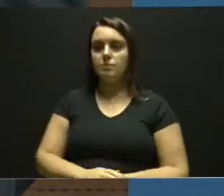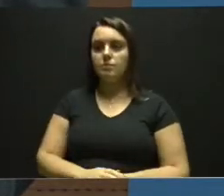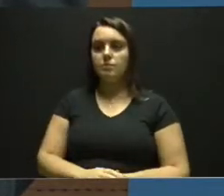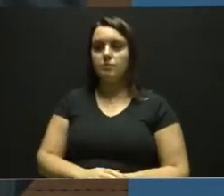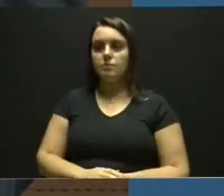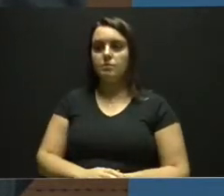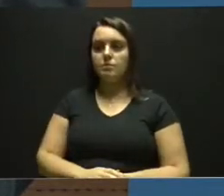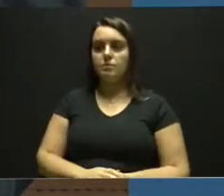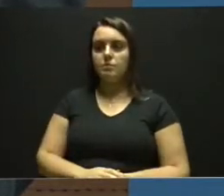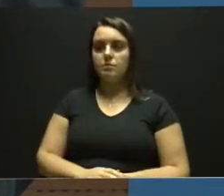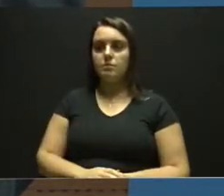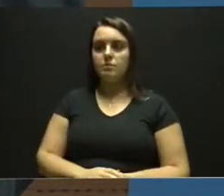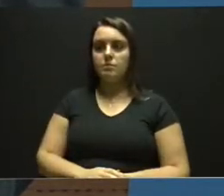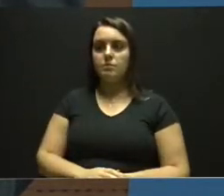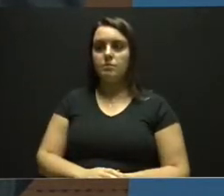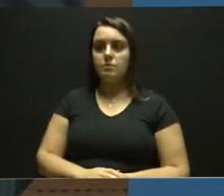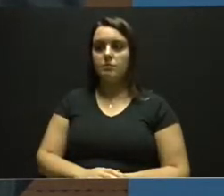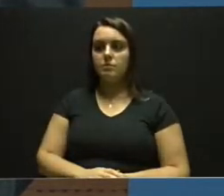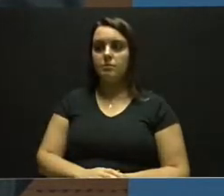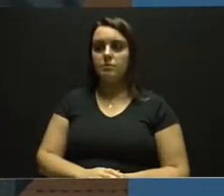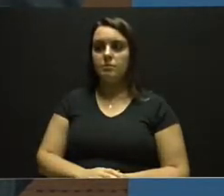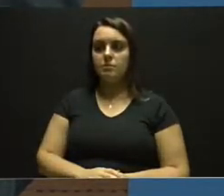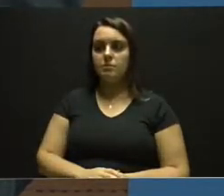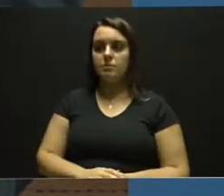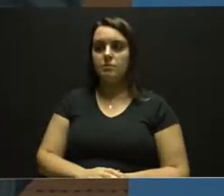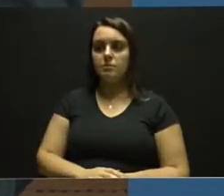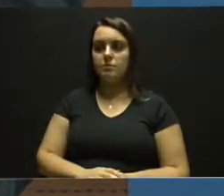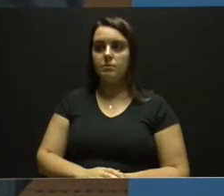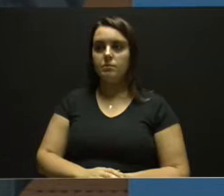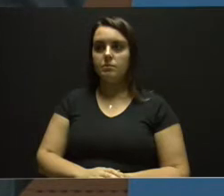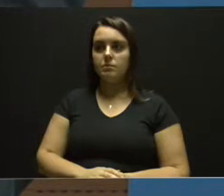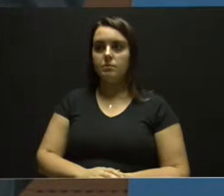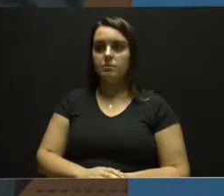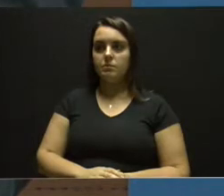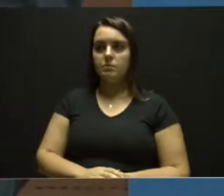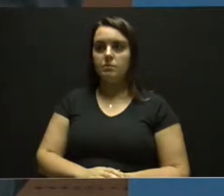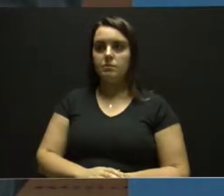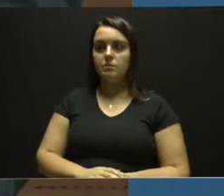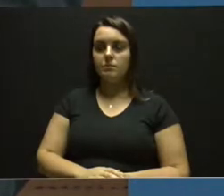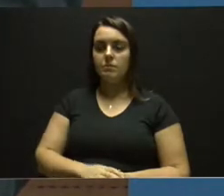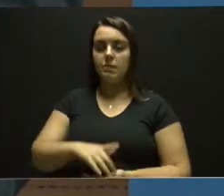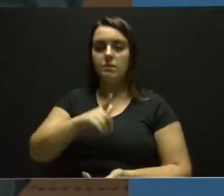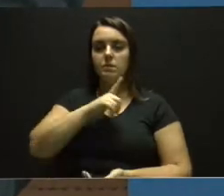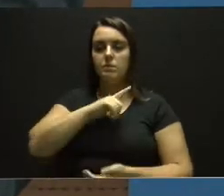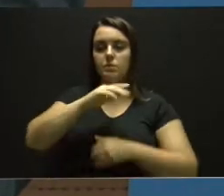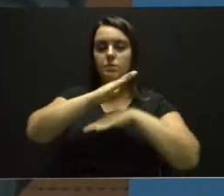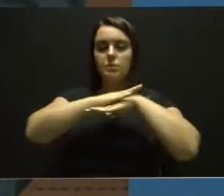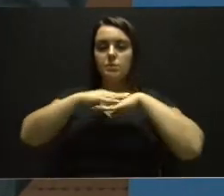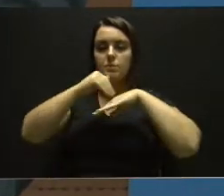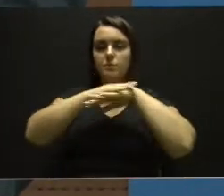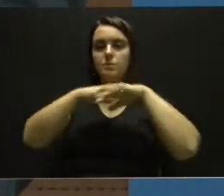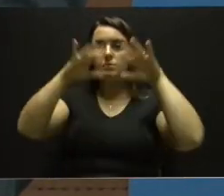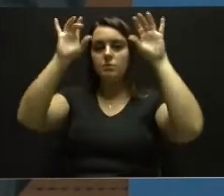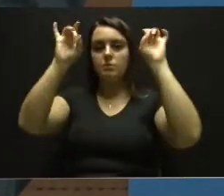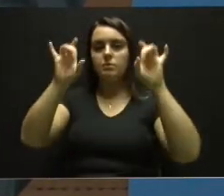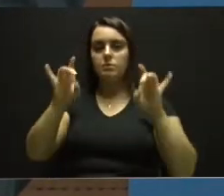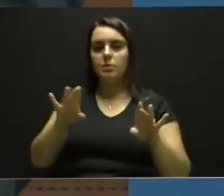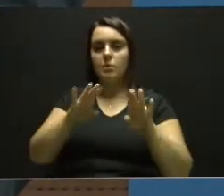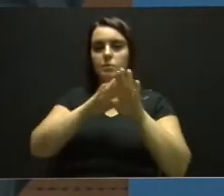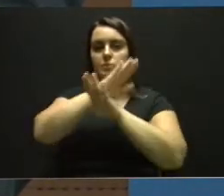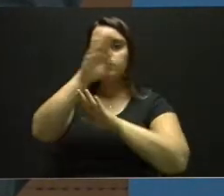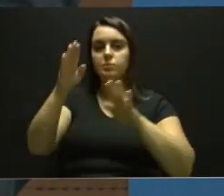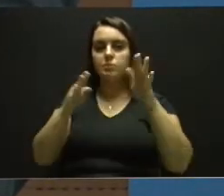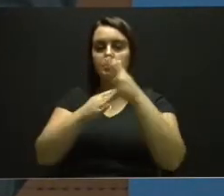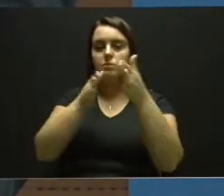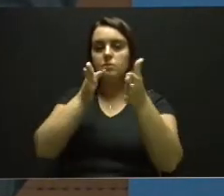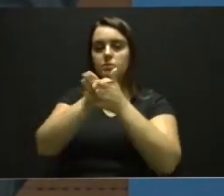o chefe de pessoal do samba é com carinho muito especial todos os conselheiros e conselheiras